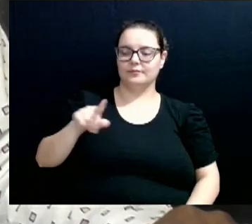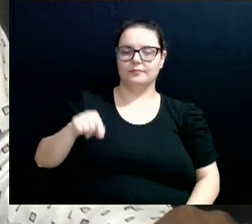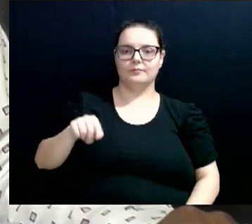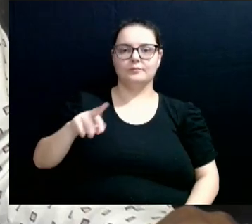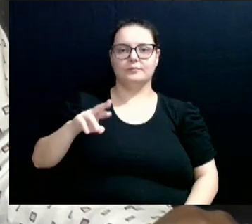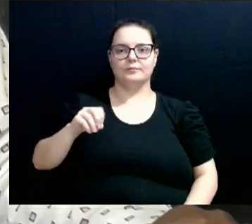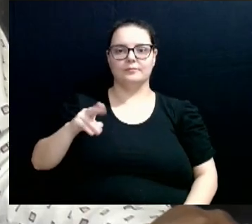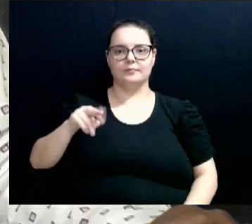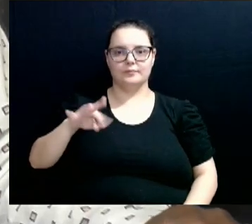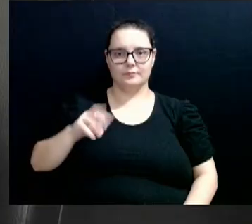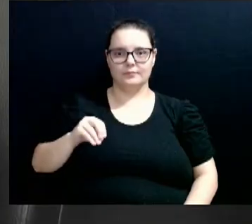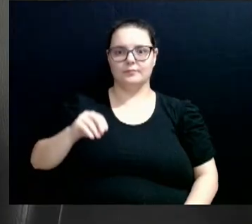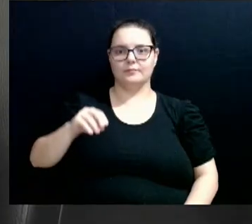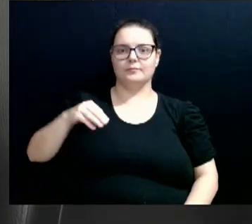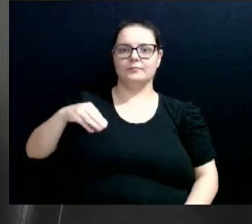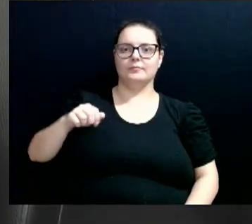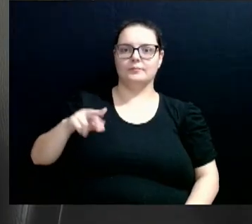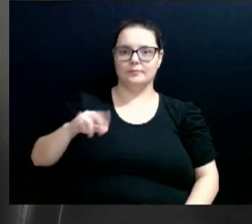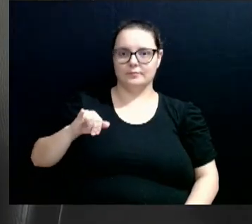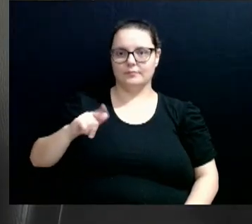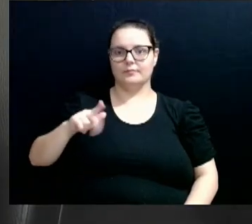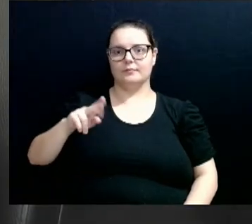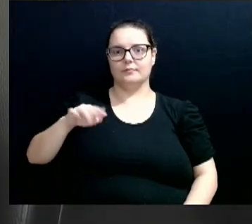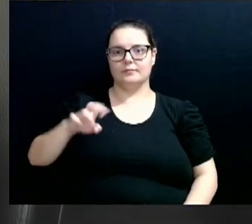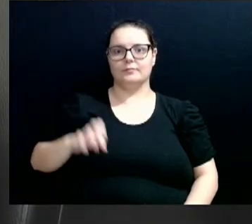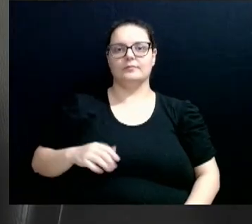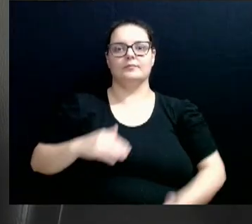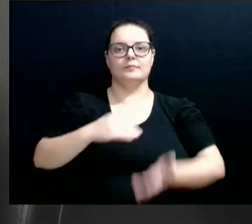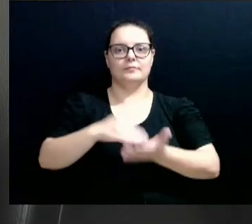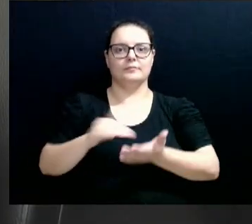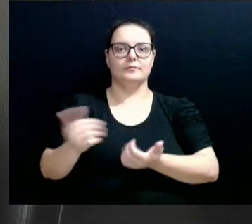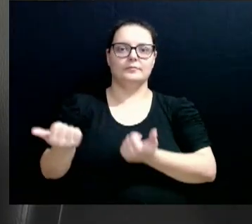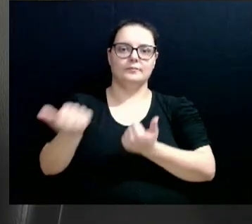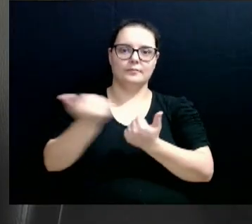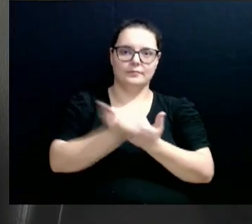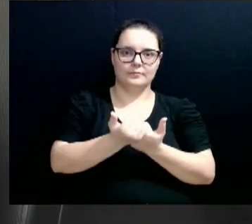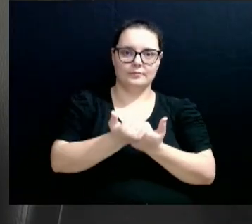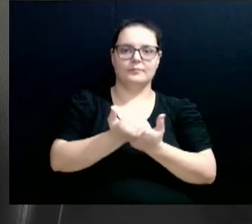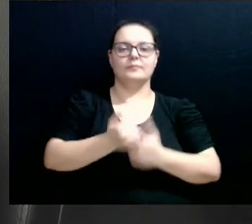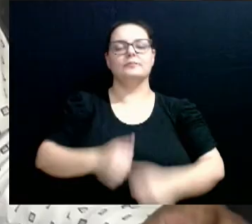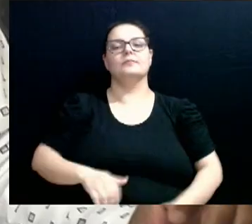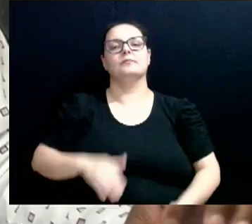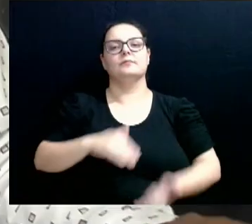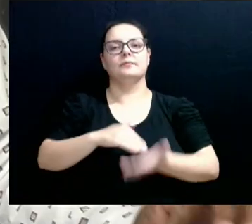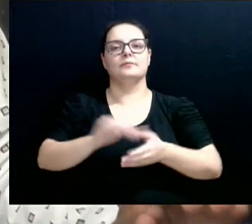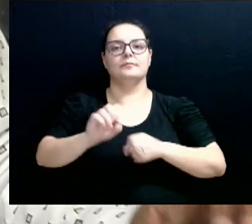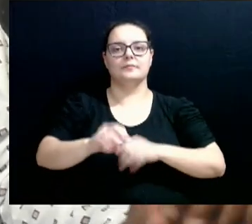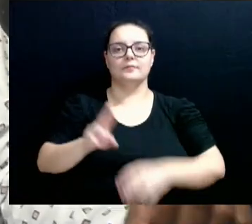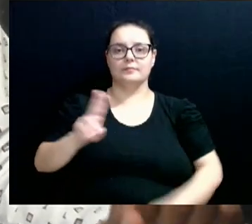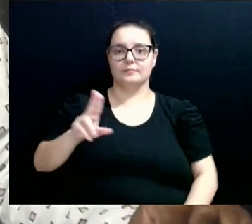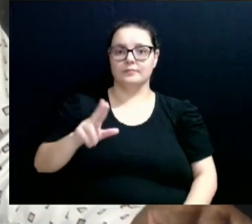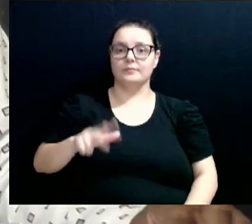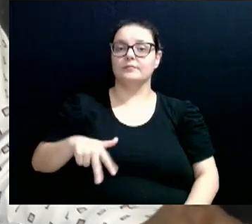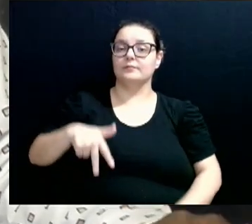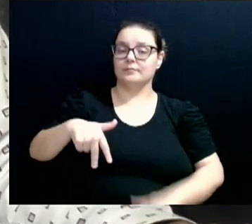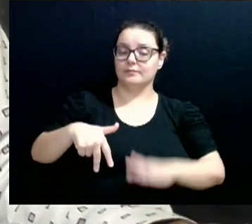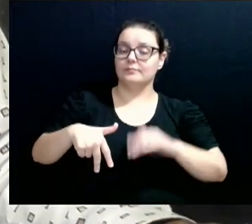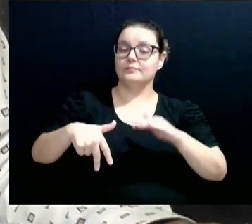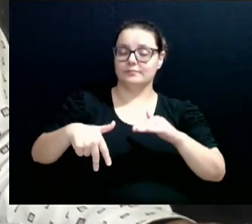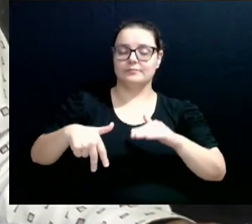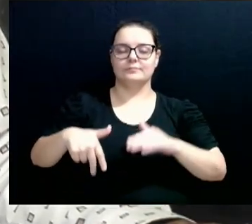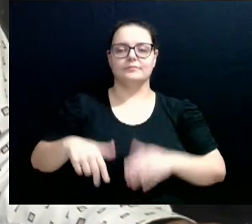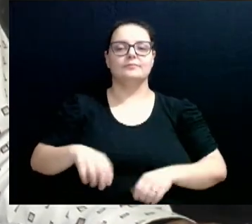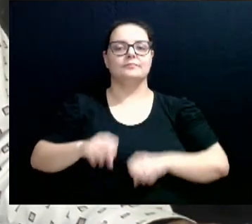secretário adjunto da Secretaria Municipal de Educação de Campinas, um dos nomes de maior destaque na gestão pública educacional da